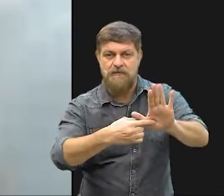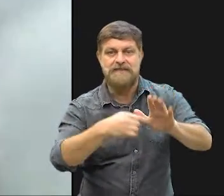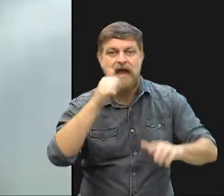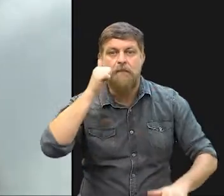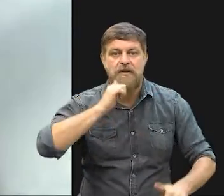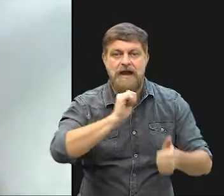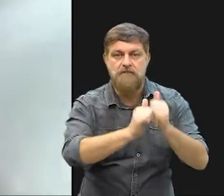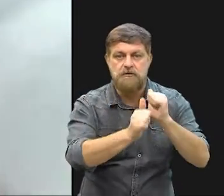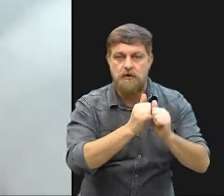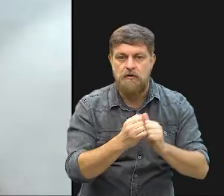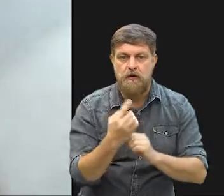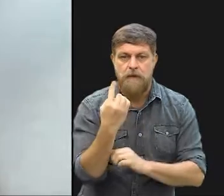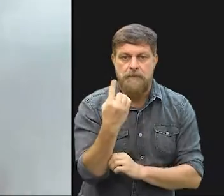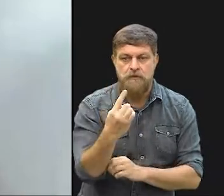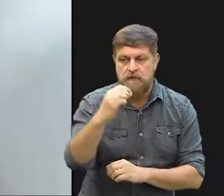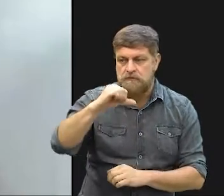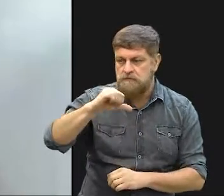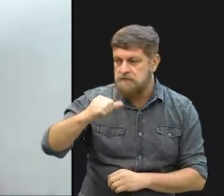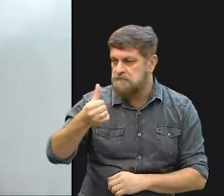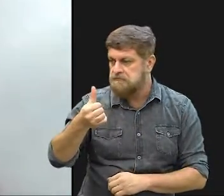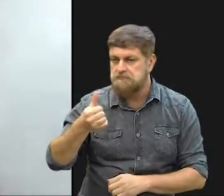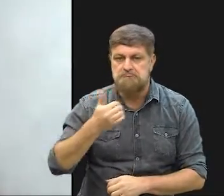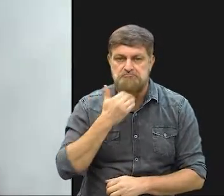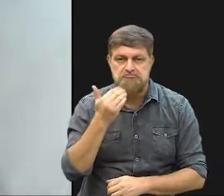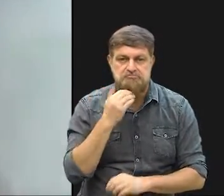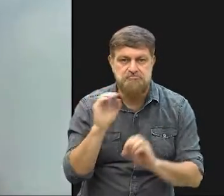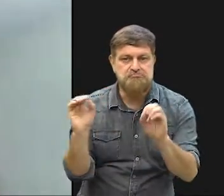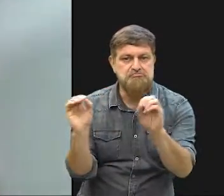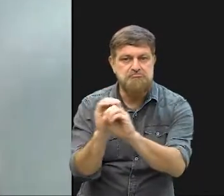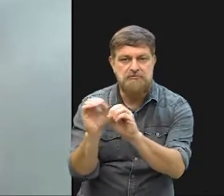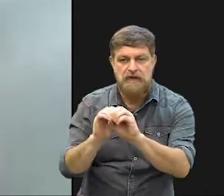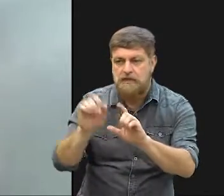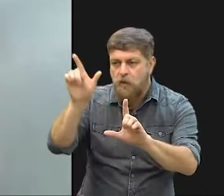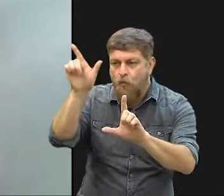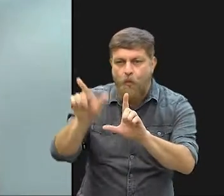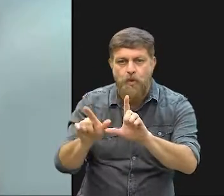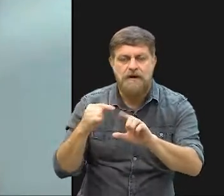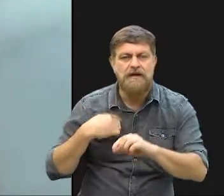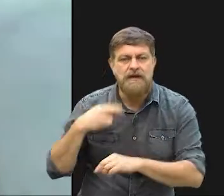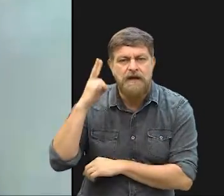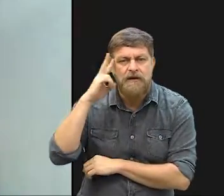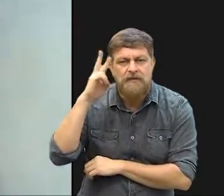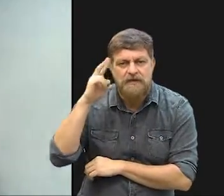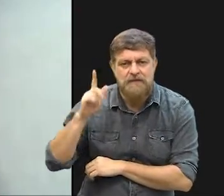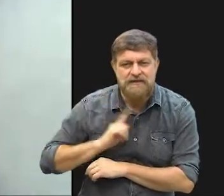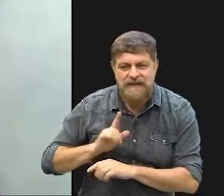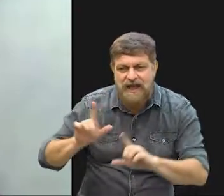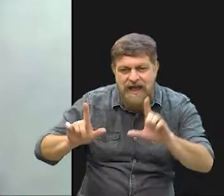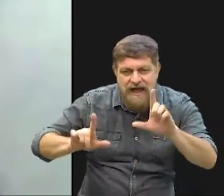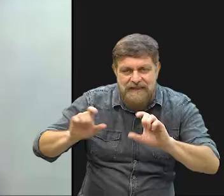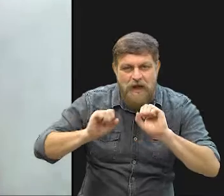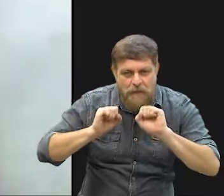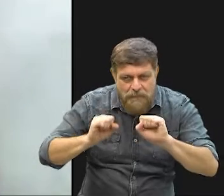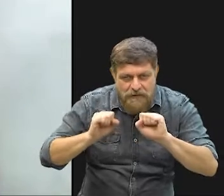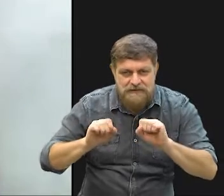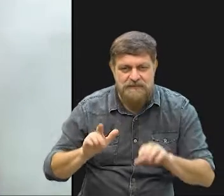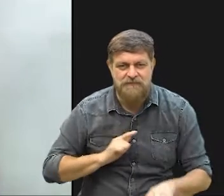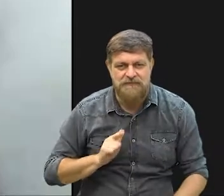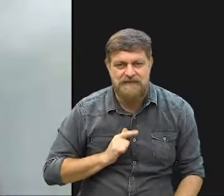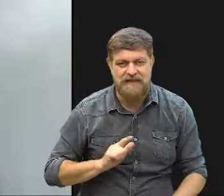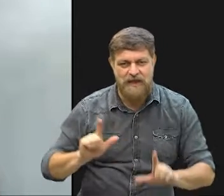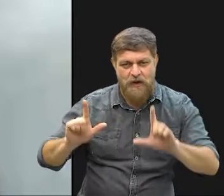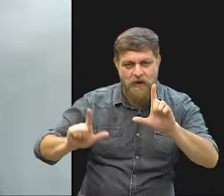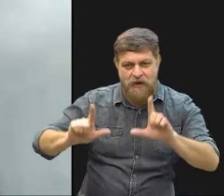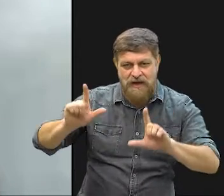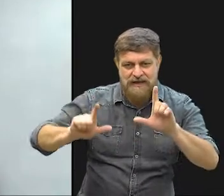Mas em 96 não passava. Eu lembro que teve um canal, não sei se eu posso falar o nome de outro canal também, mas teve um canal